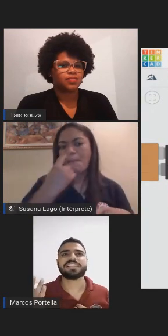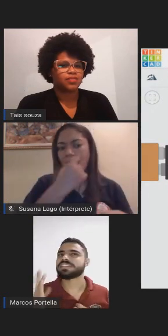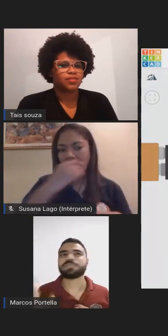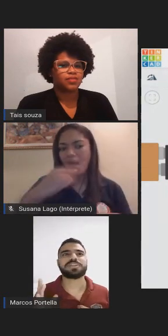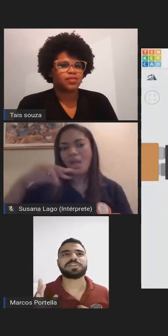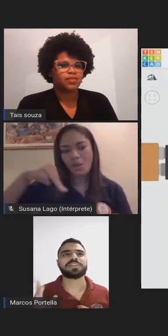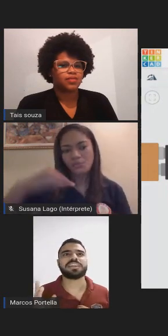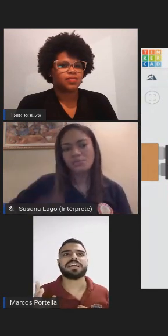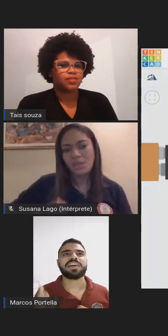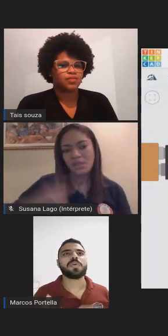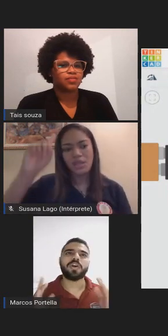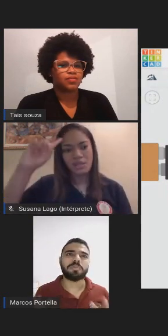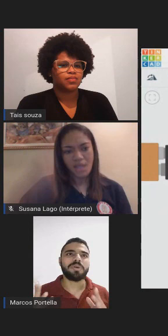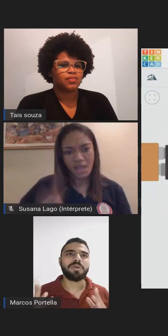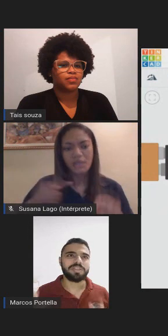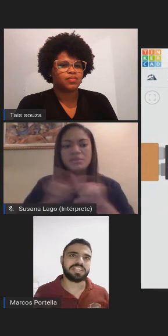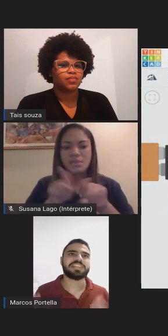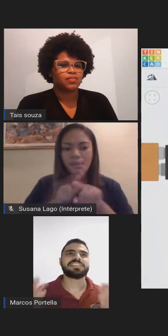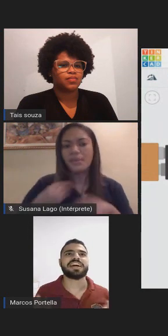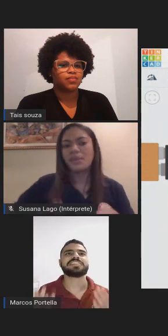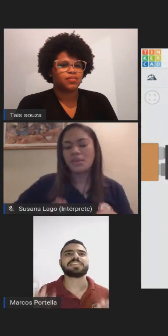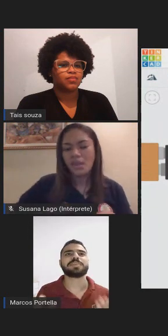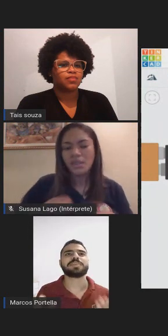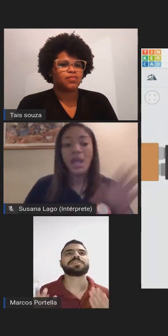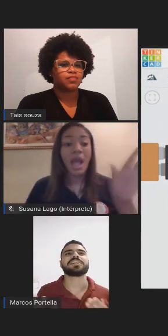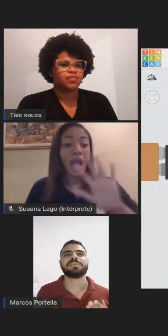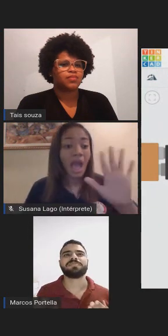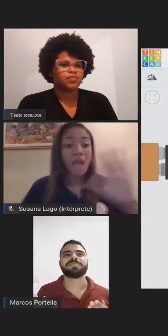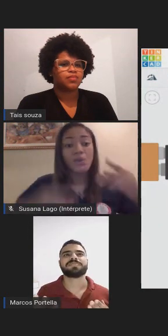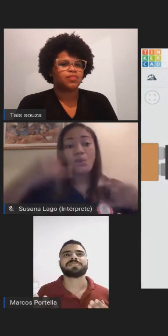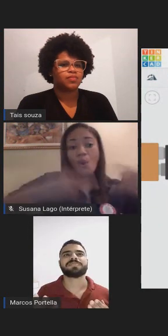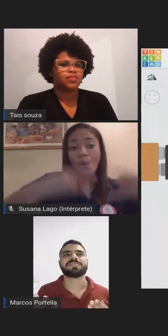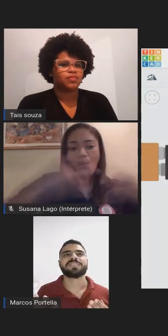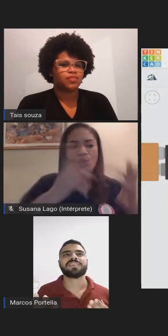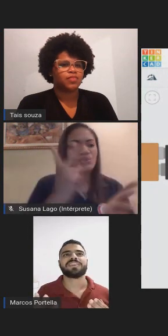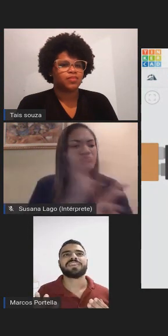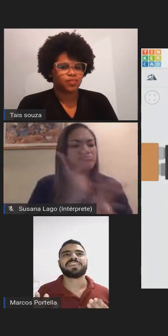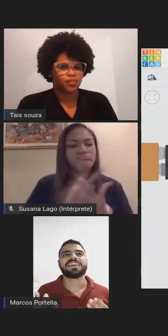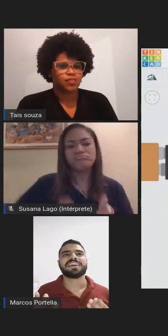está aqui, 100% aqui, o Alô Robótica está 100% aqui.